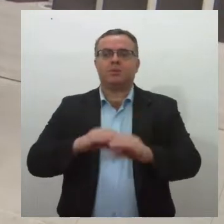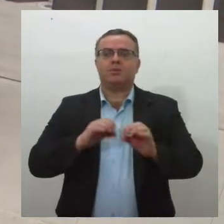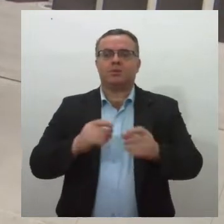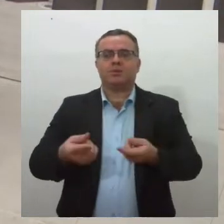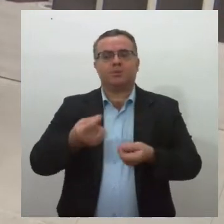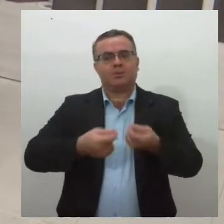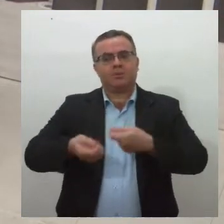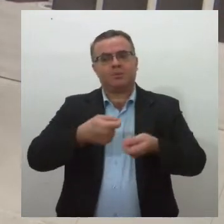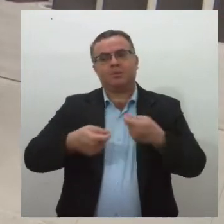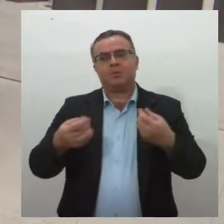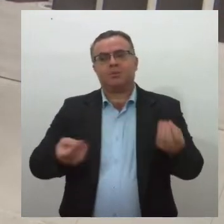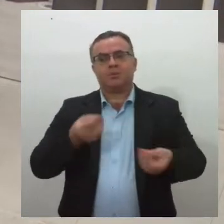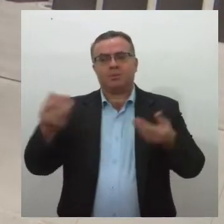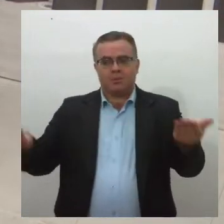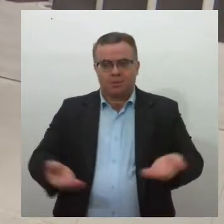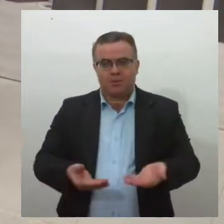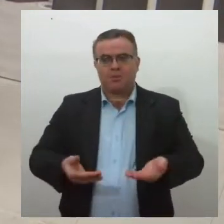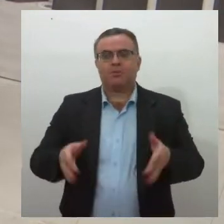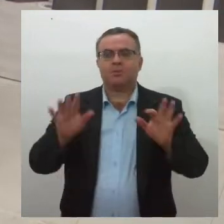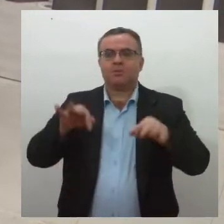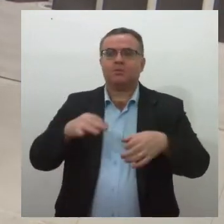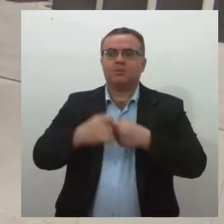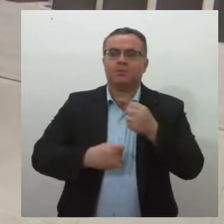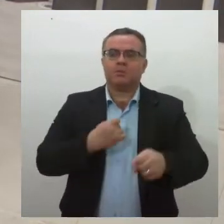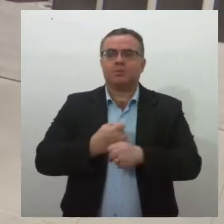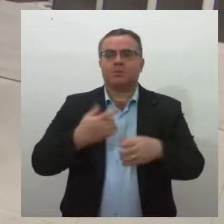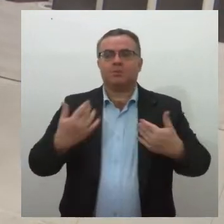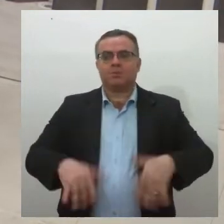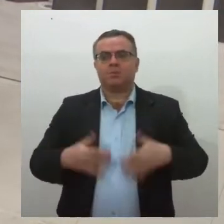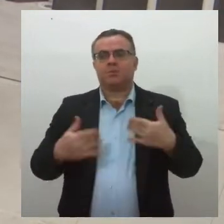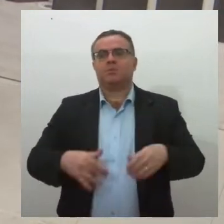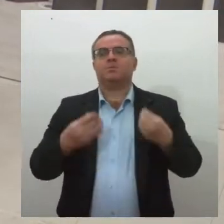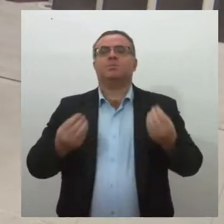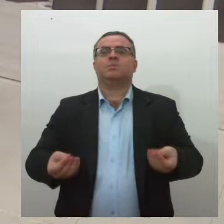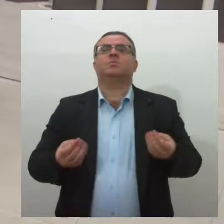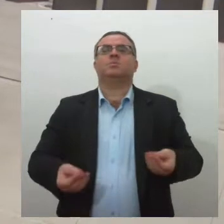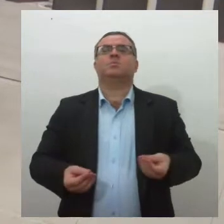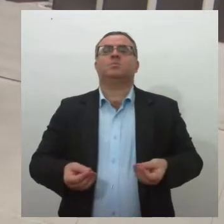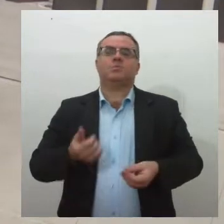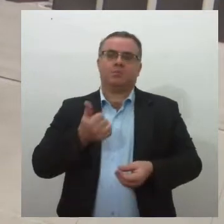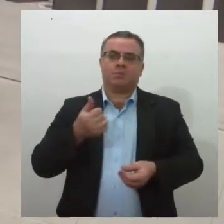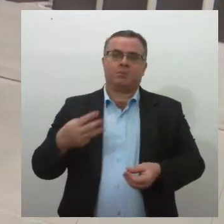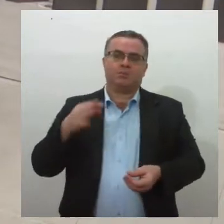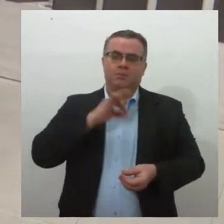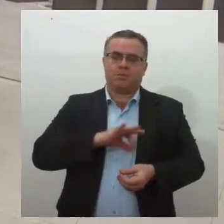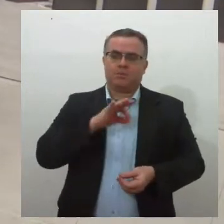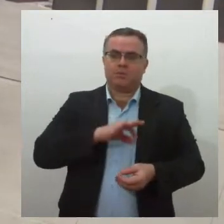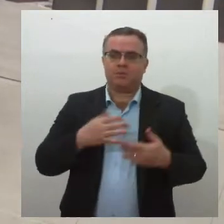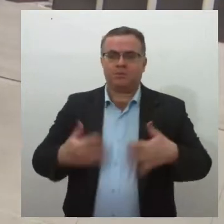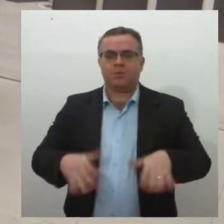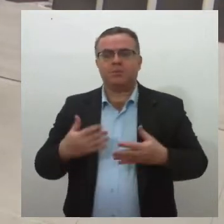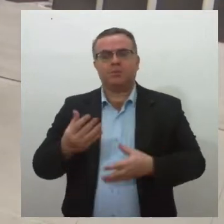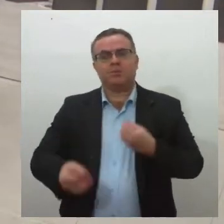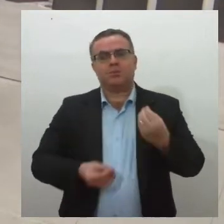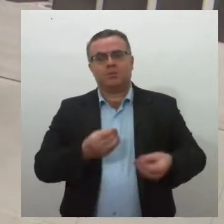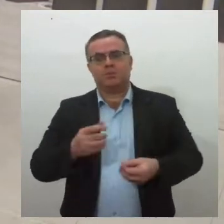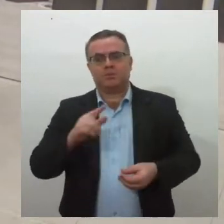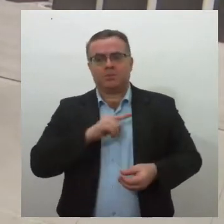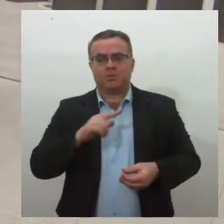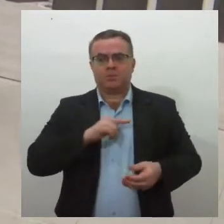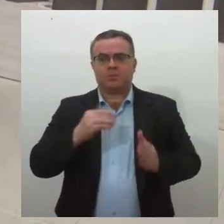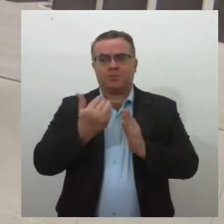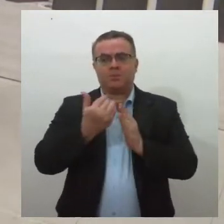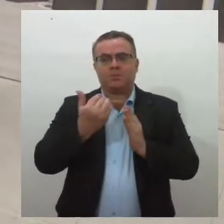educação financeira só agora no final do ano, né? Com relação ao uso do 13º salário, não. A gente está falando de que se tem um